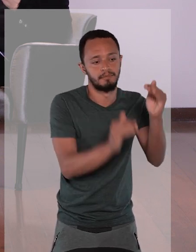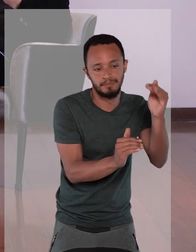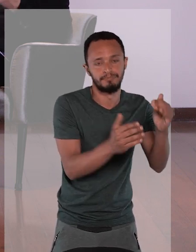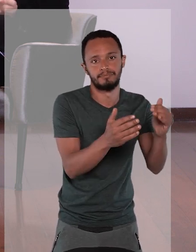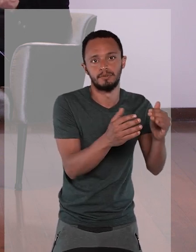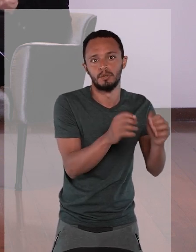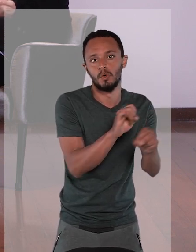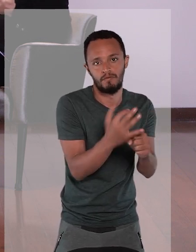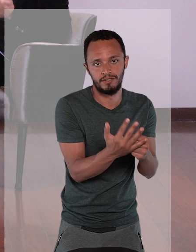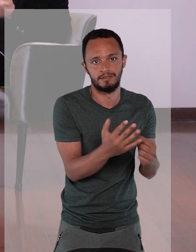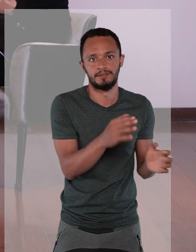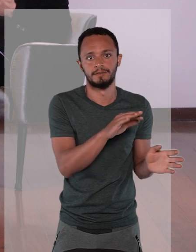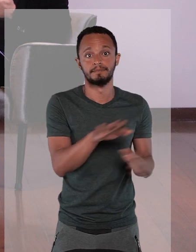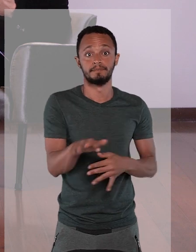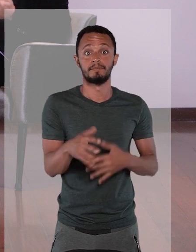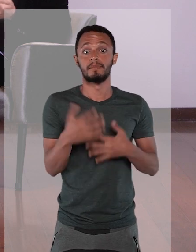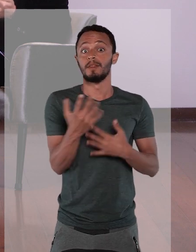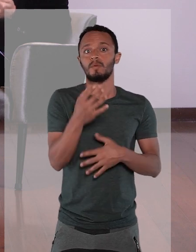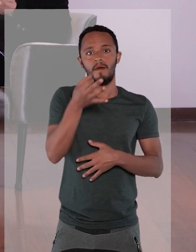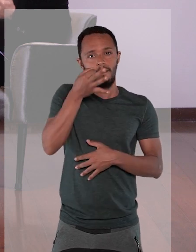no sofrimento